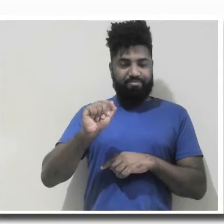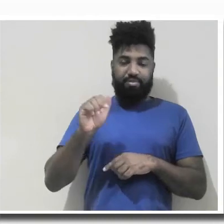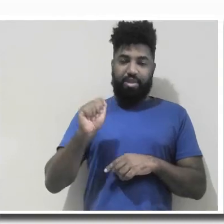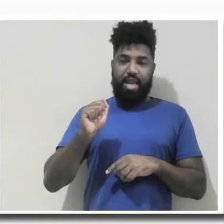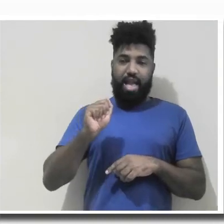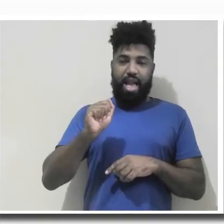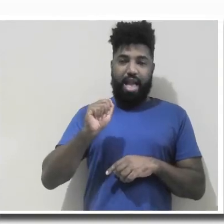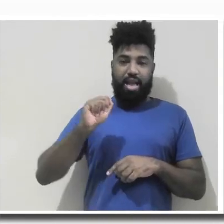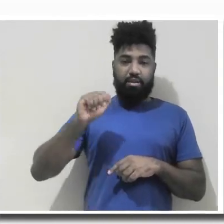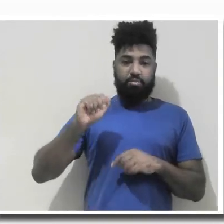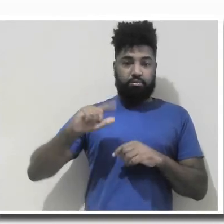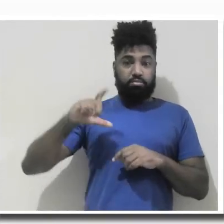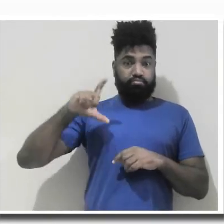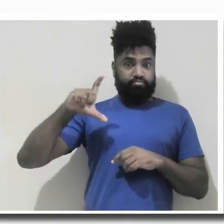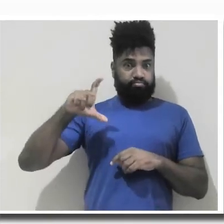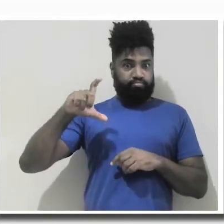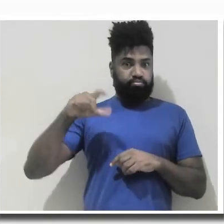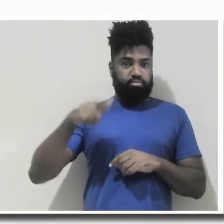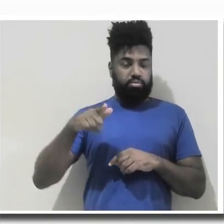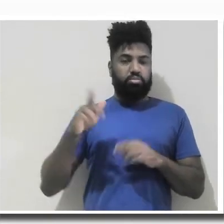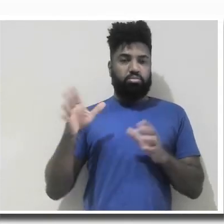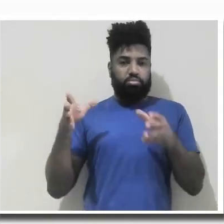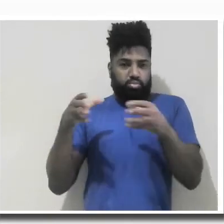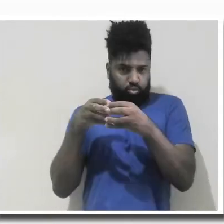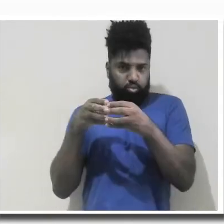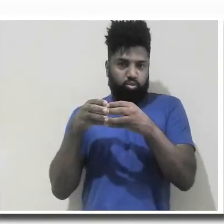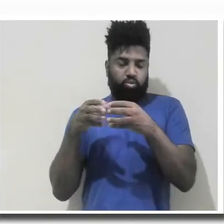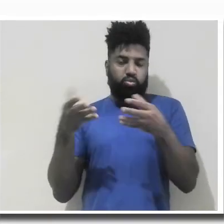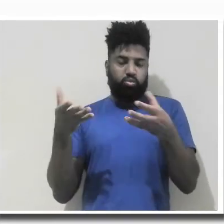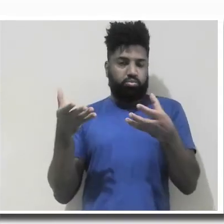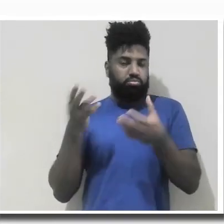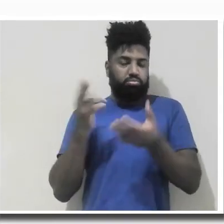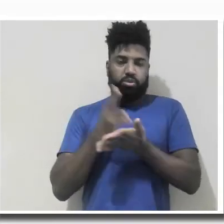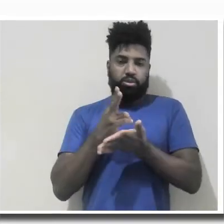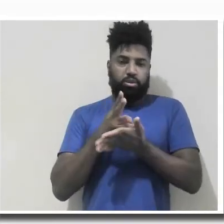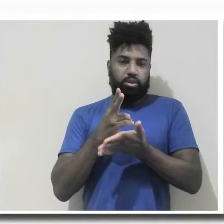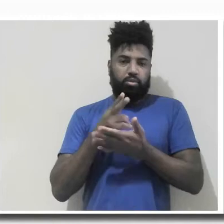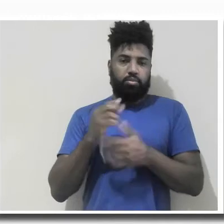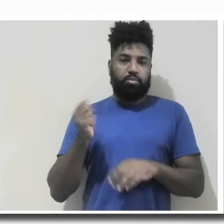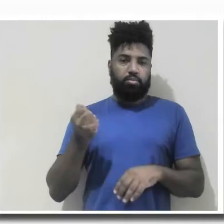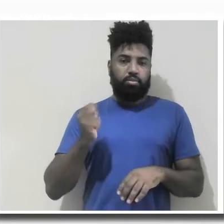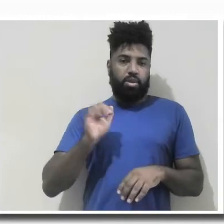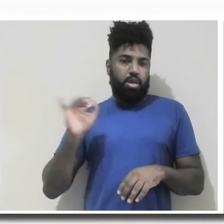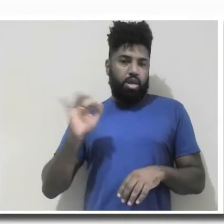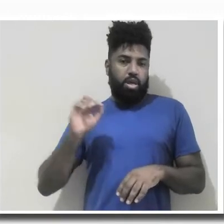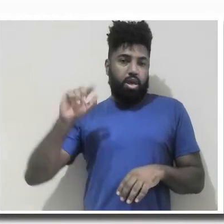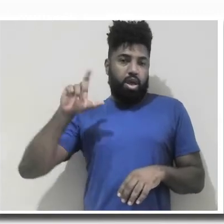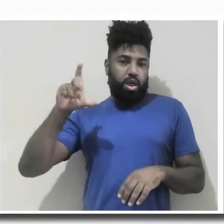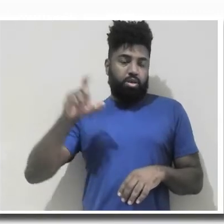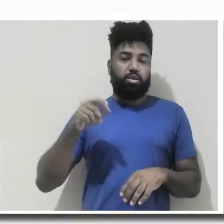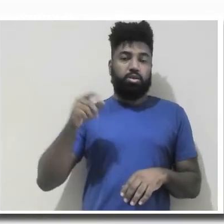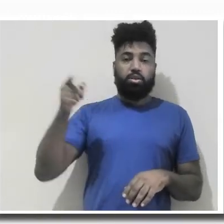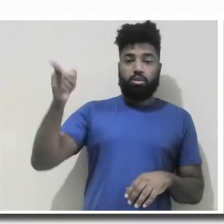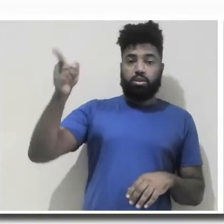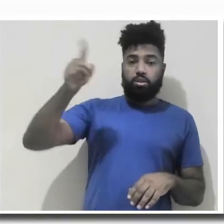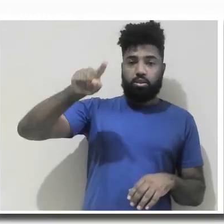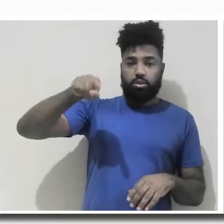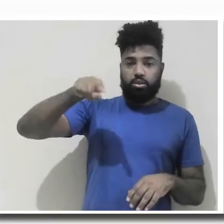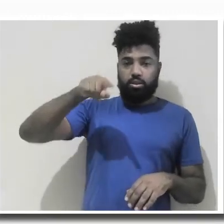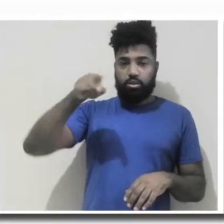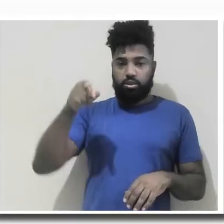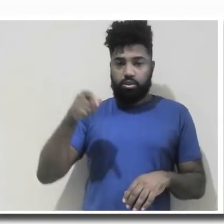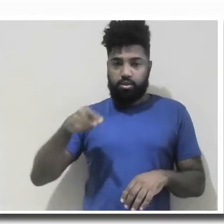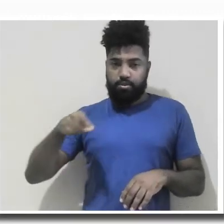gente utiliza letras maiúsculas para denominar um conjunto. Eu abro